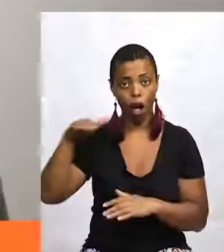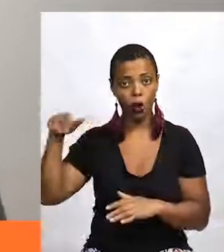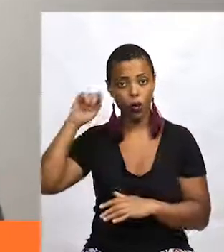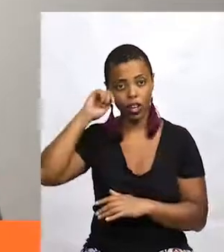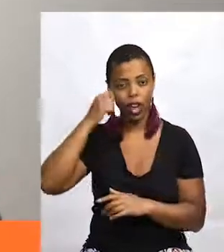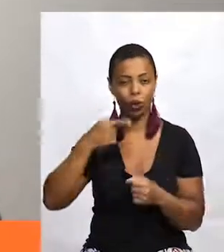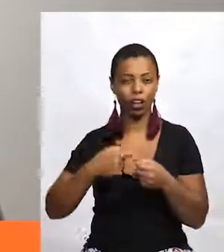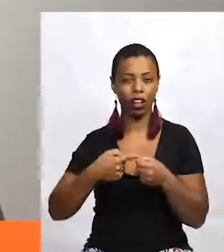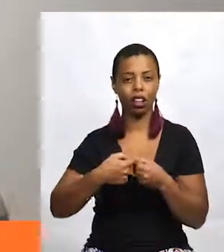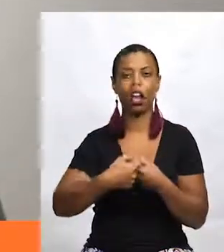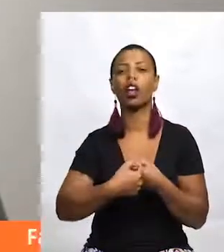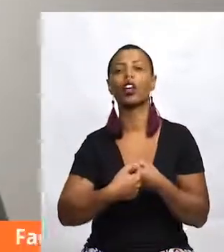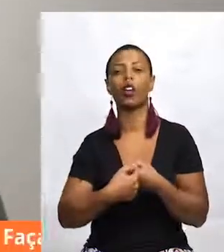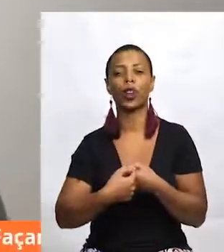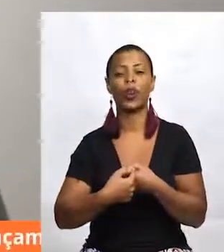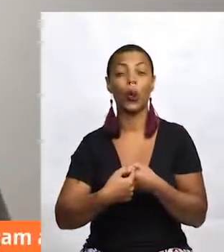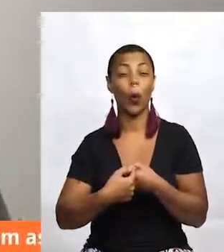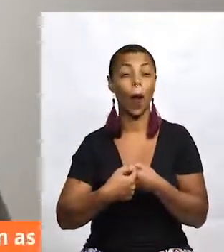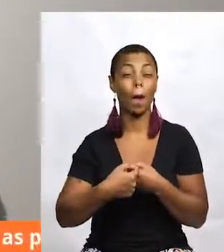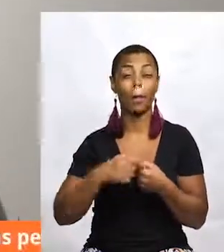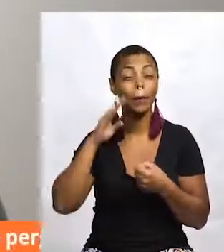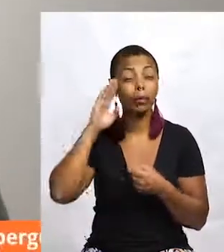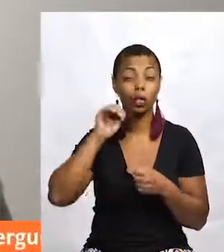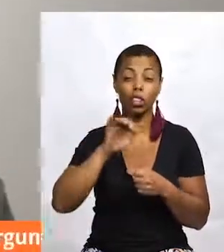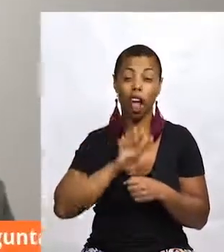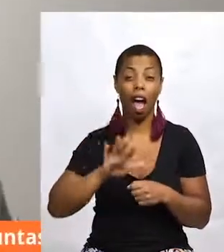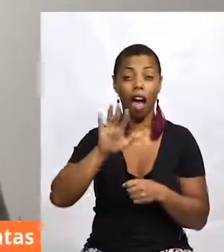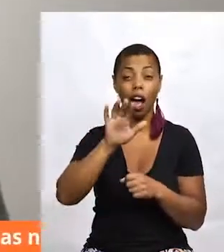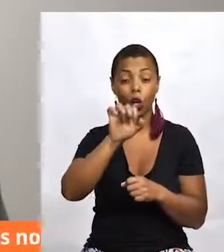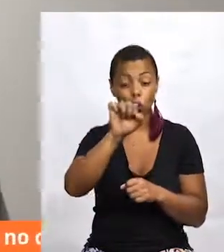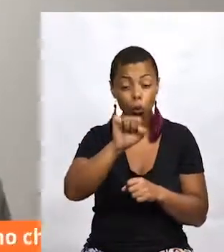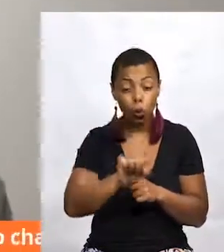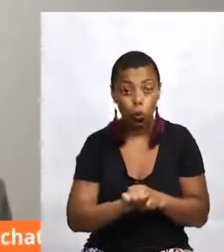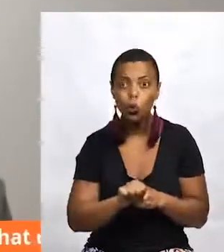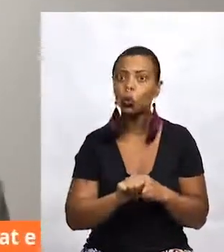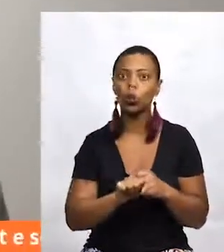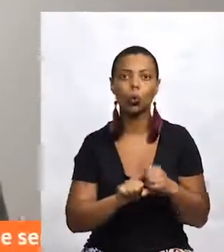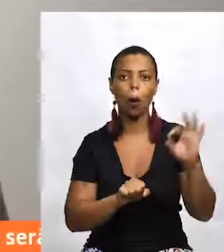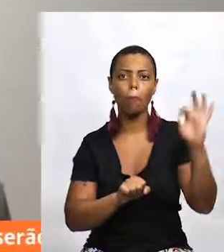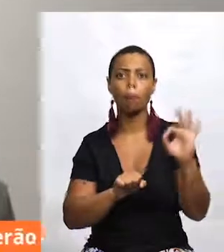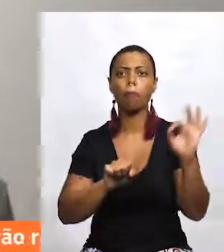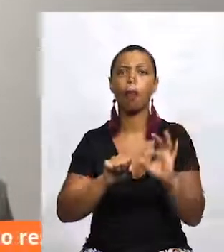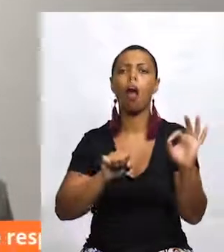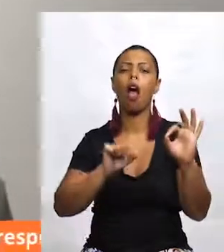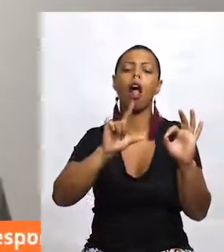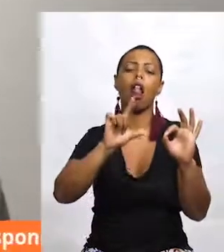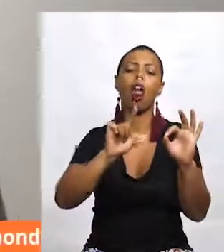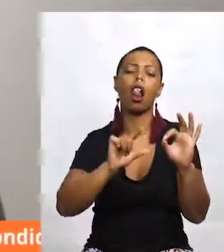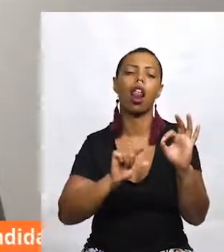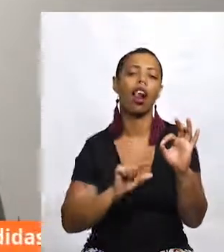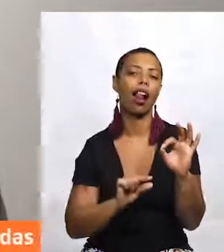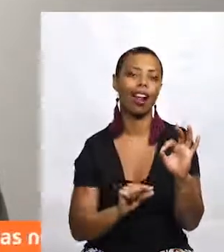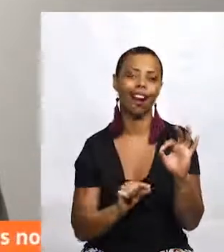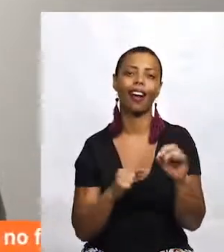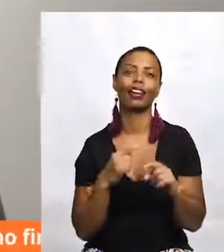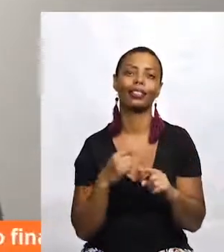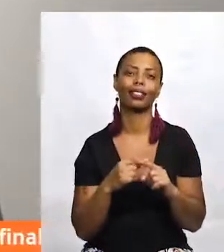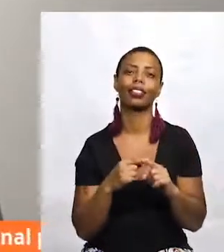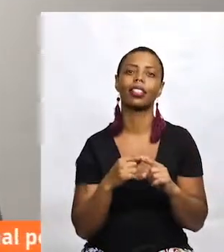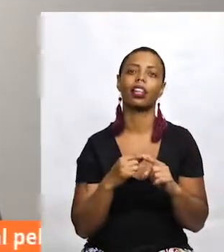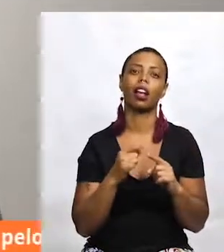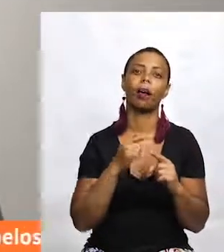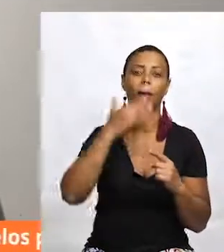no interior, né? Ainda mais para o sul, né? Essa porcentagem diminui ainda mais. Se você pega Rio Grande do Sul, Santa Catarina,